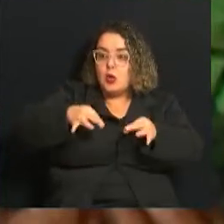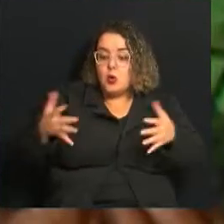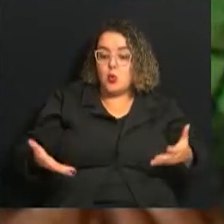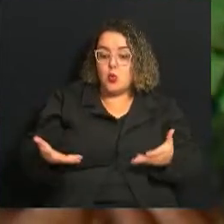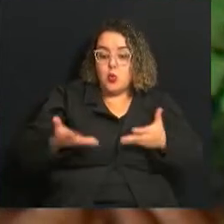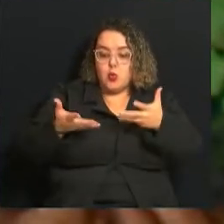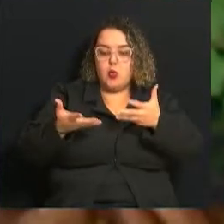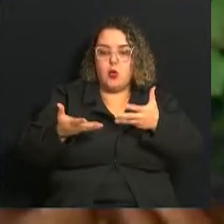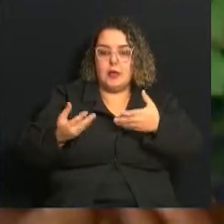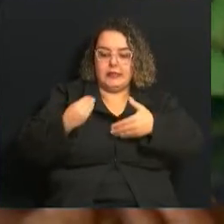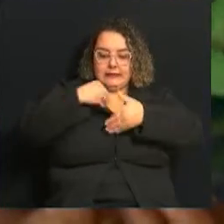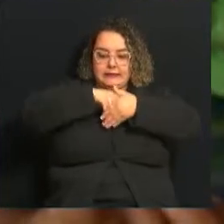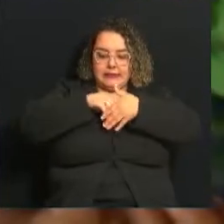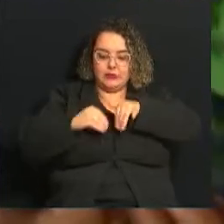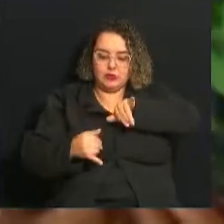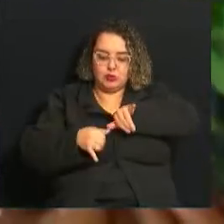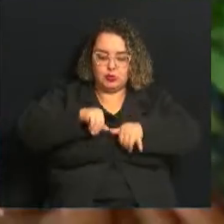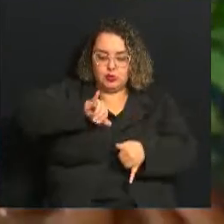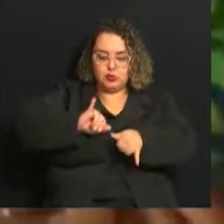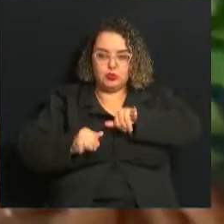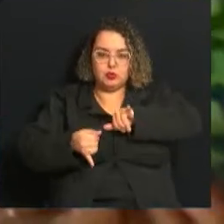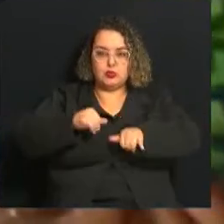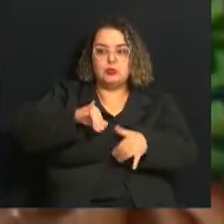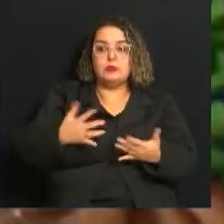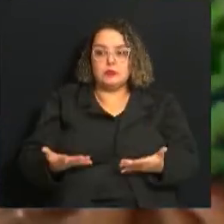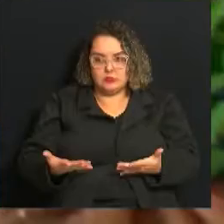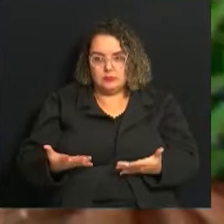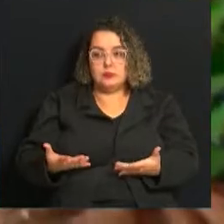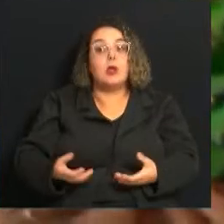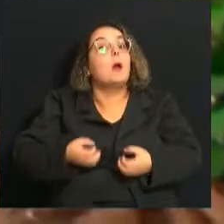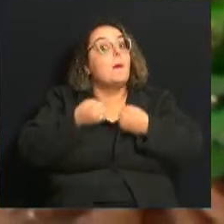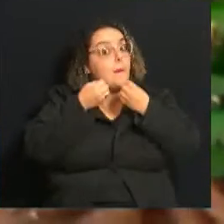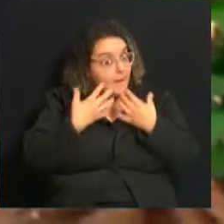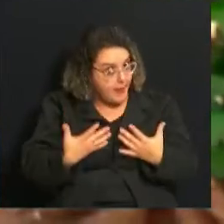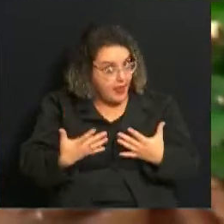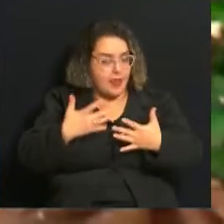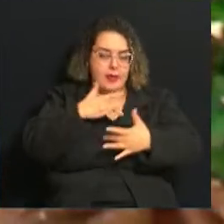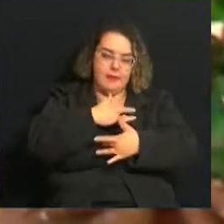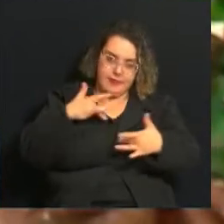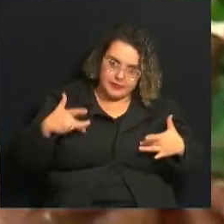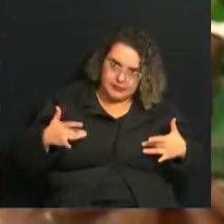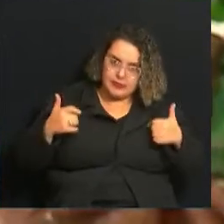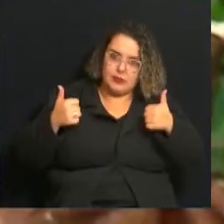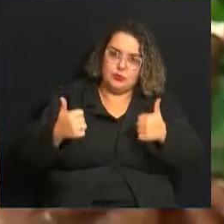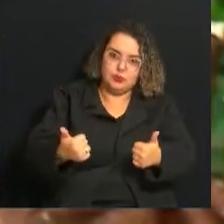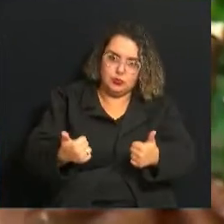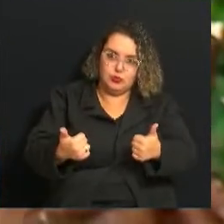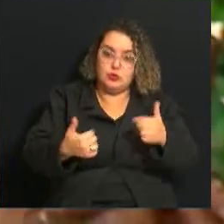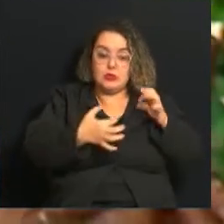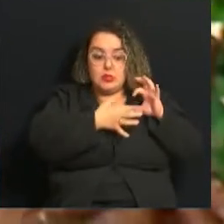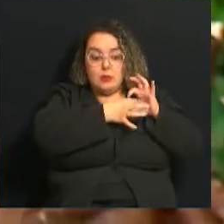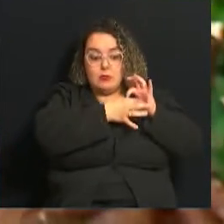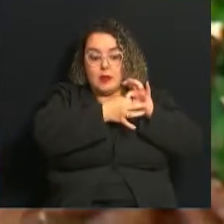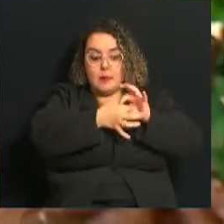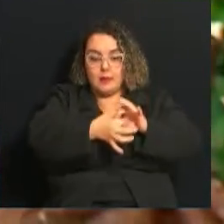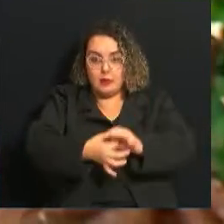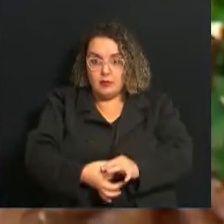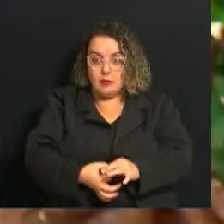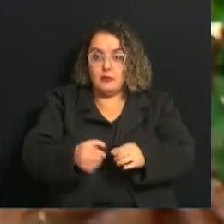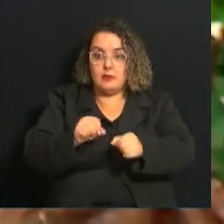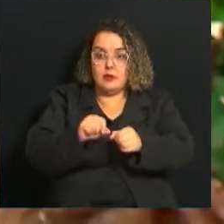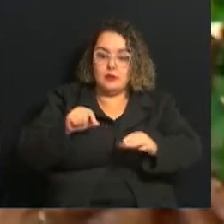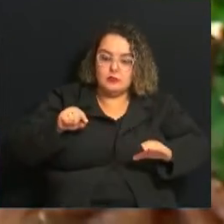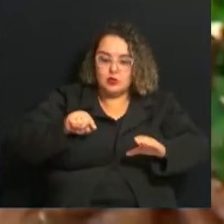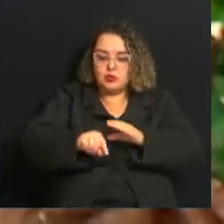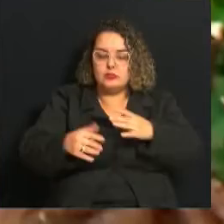substâncias, né? Nós temos substâncias nos chás que fazem bem à saúde. Então, esse contexto todo fez com que avançasse. E